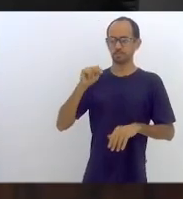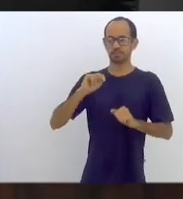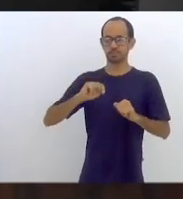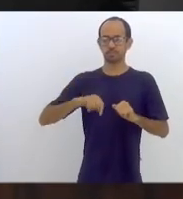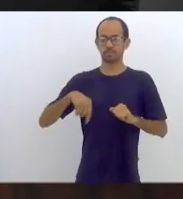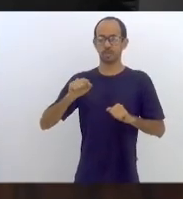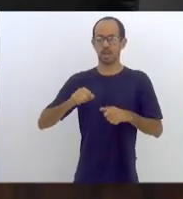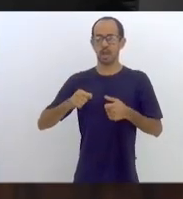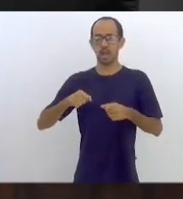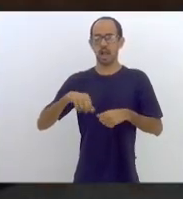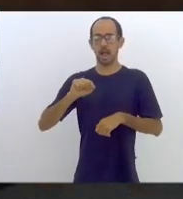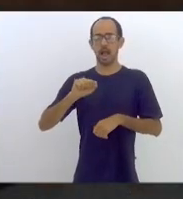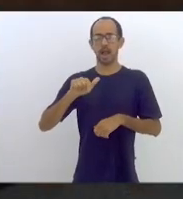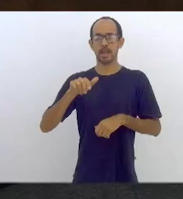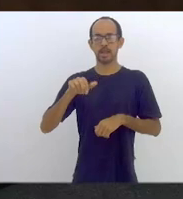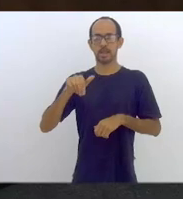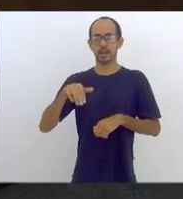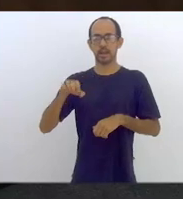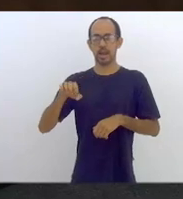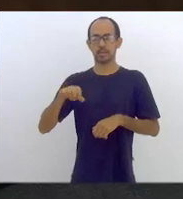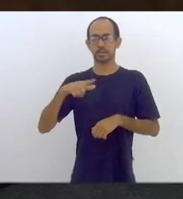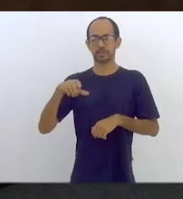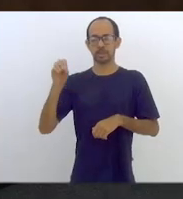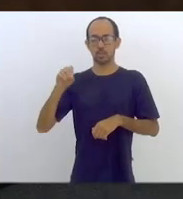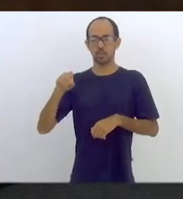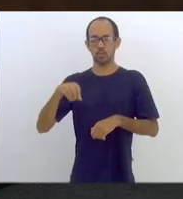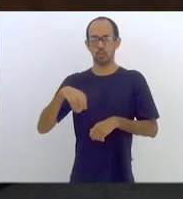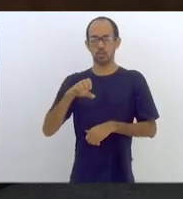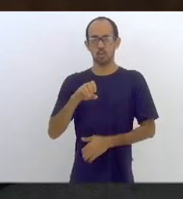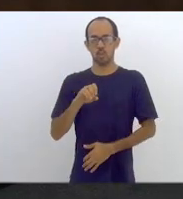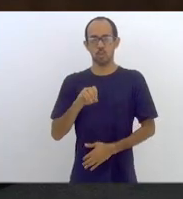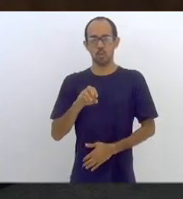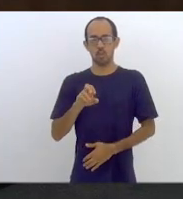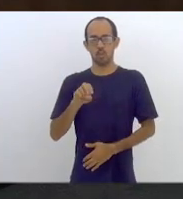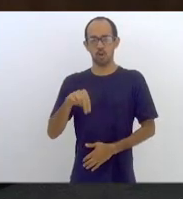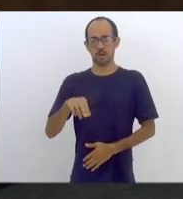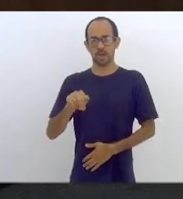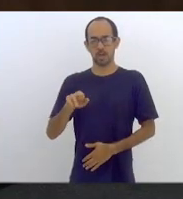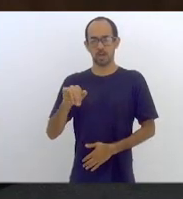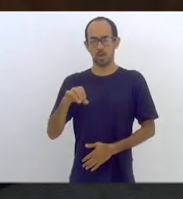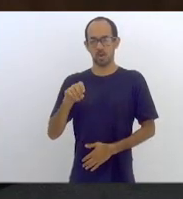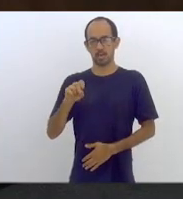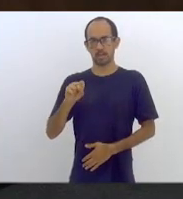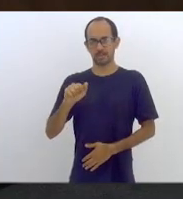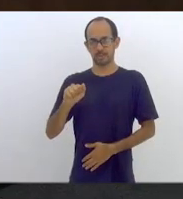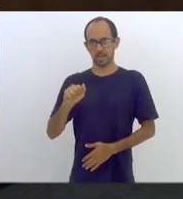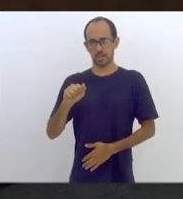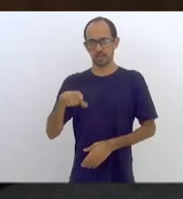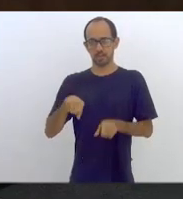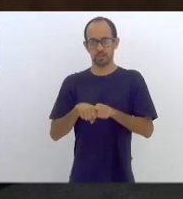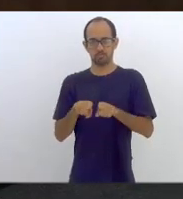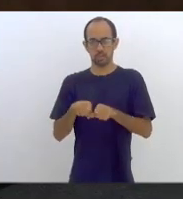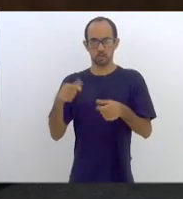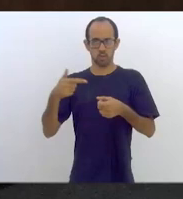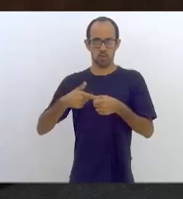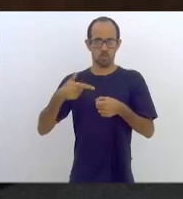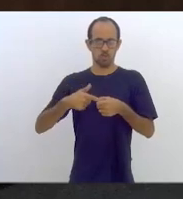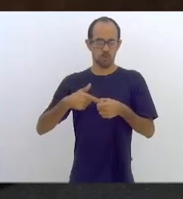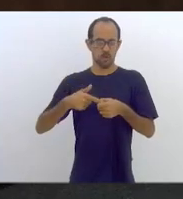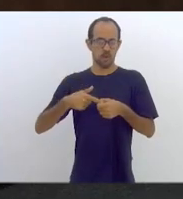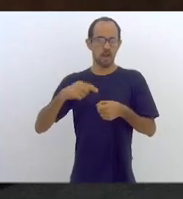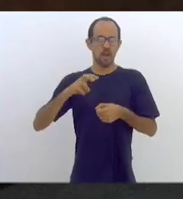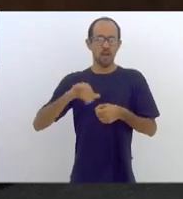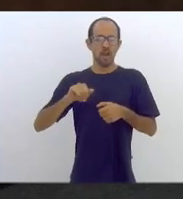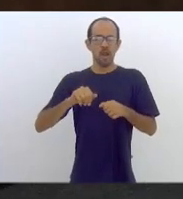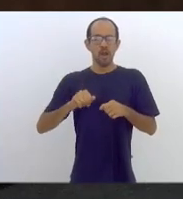alienação anerosa que foi que o senhor pediu e a do combustível nós vamos deliberar na terça